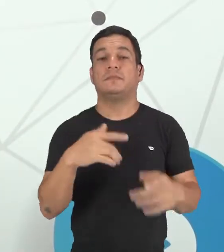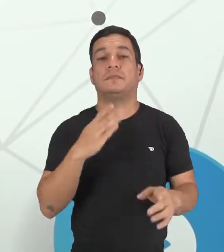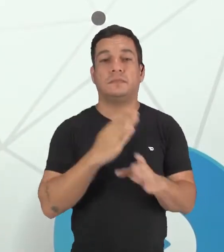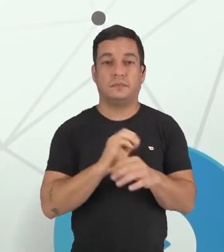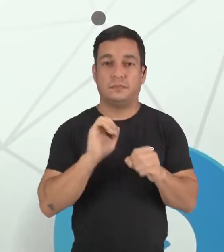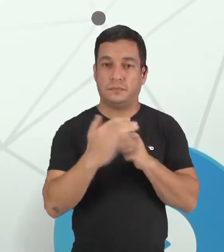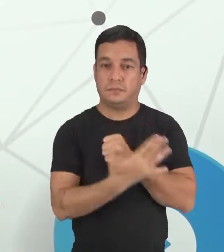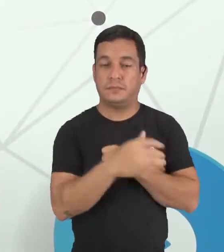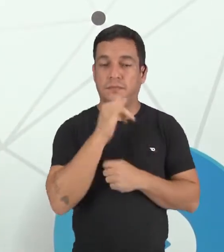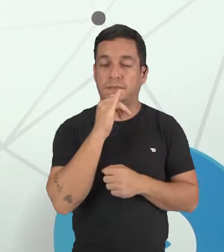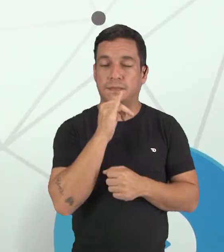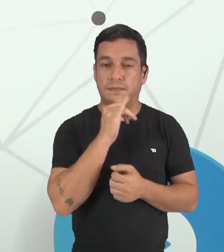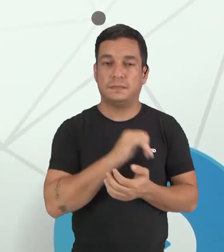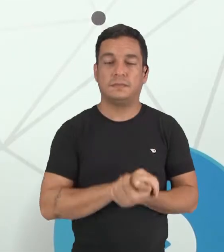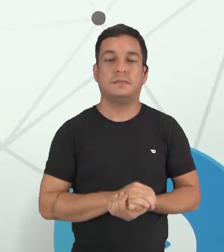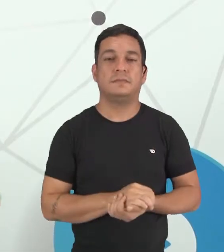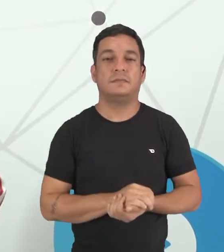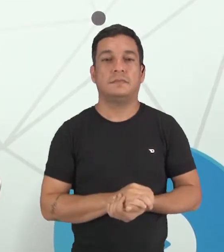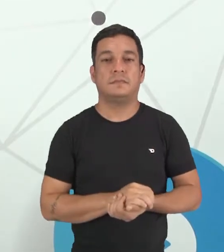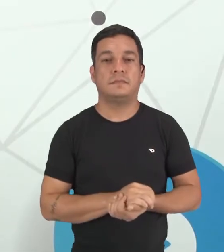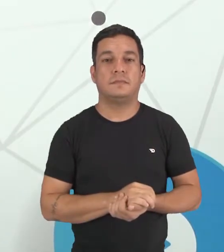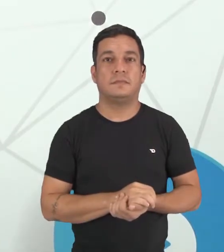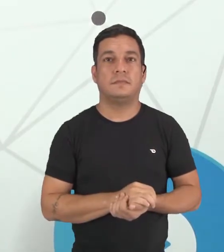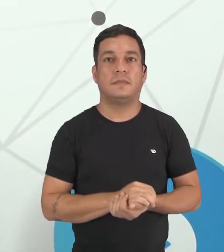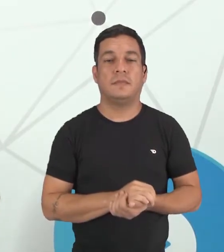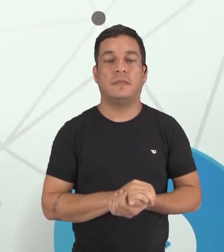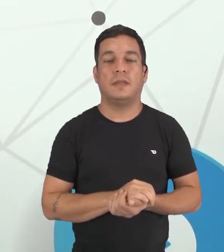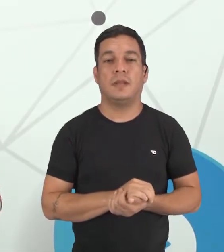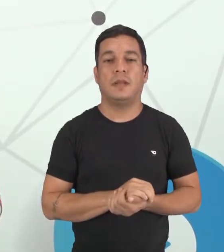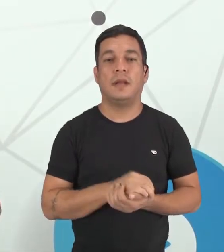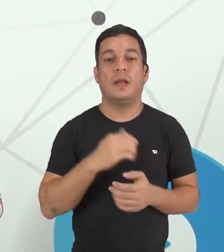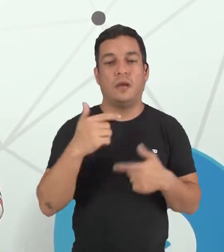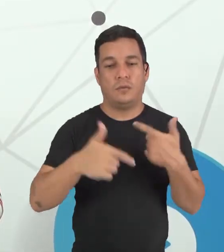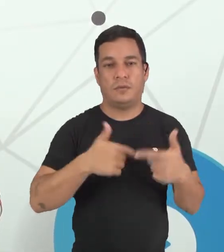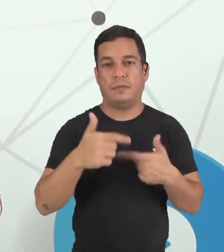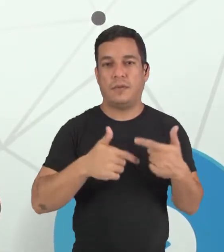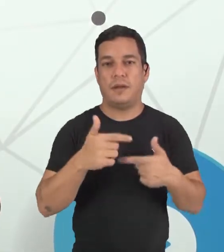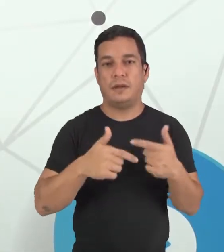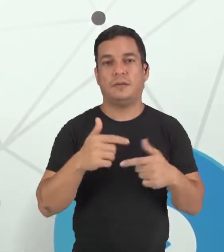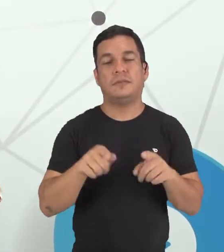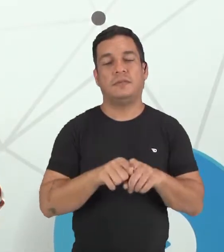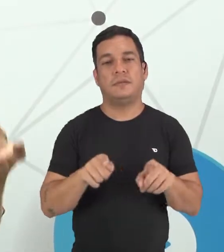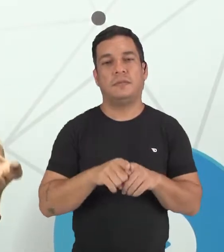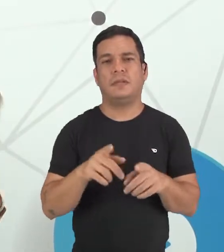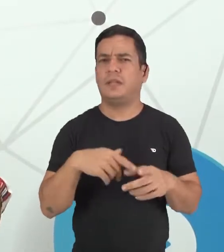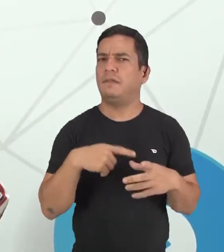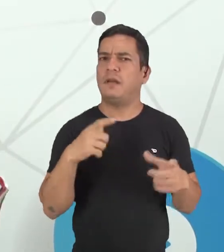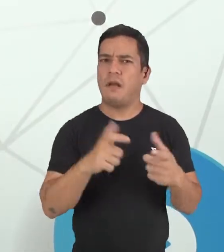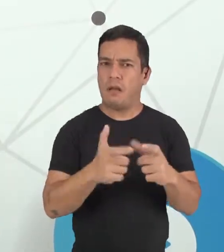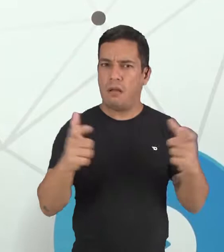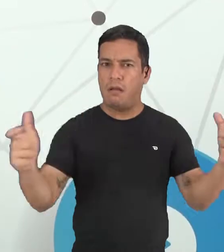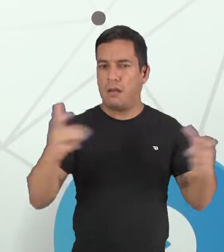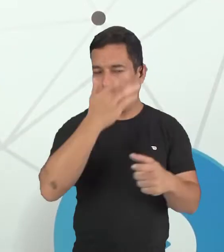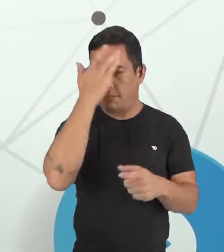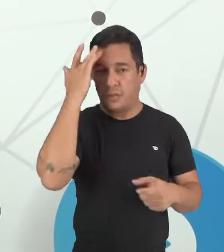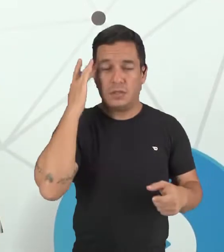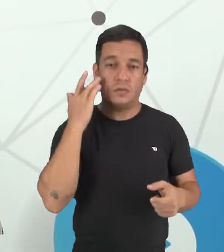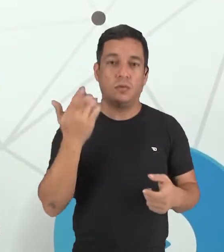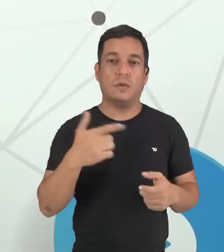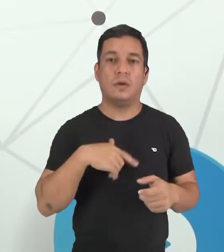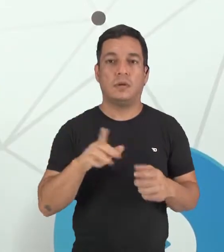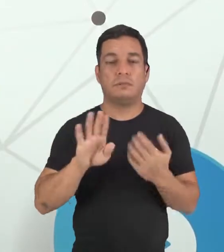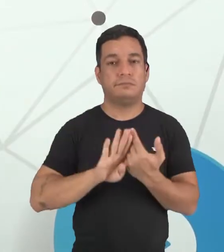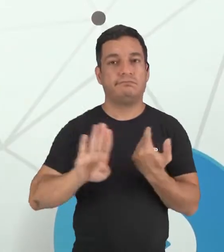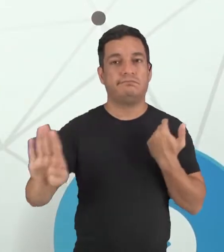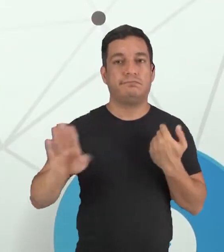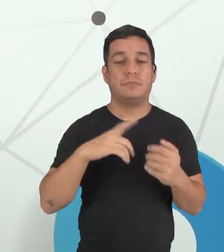do Covid-19. Por exemplo, a suspensão das atividades do trabalho. Ficou muita gente, né, no mesmo local.